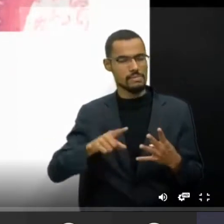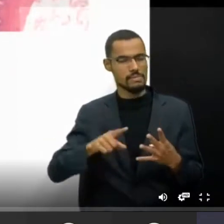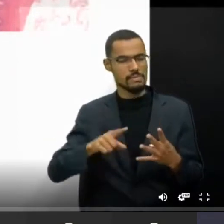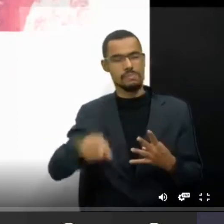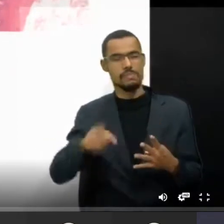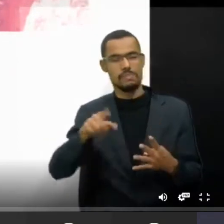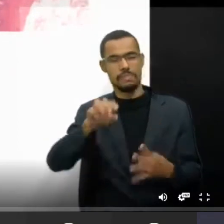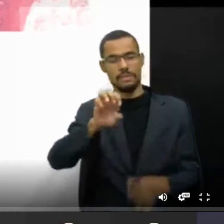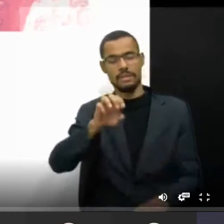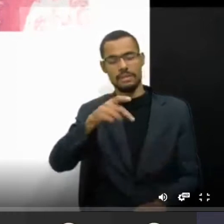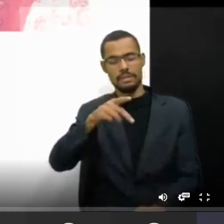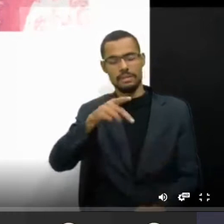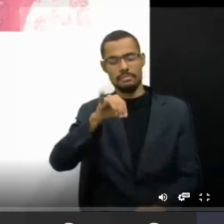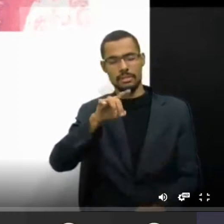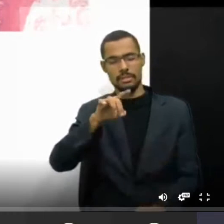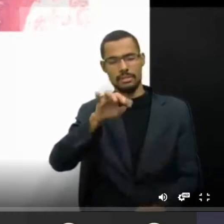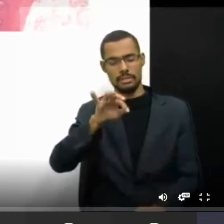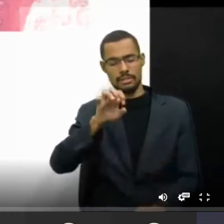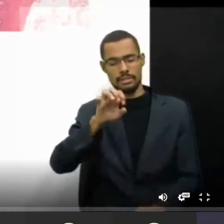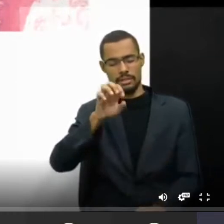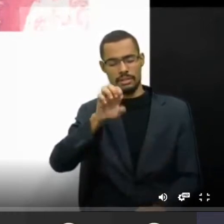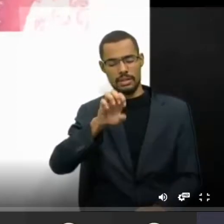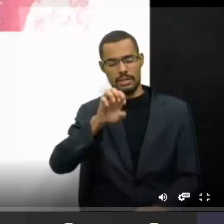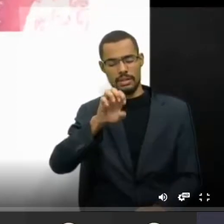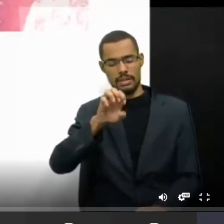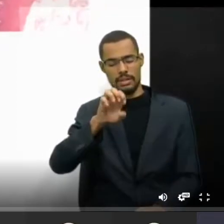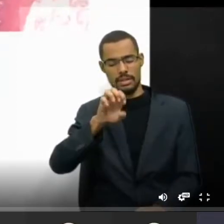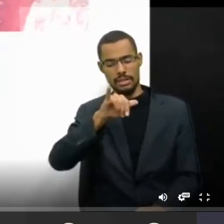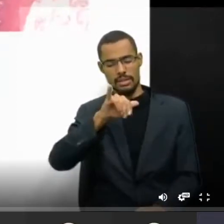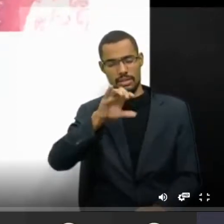então, com o seu epitélio,